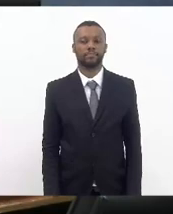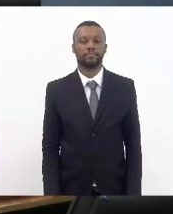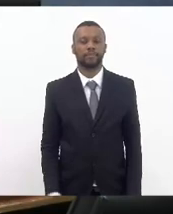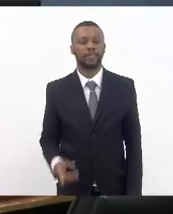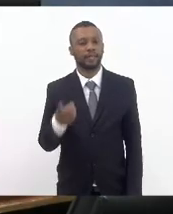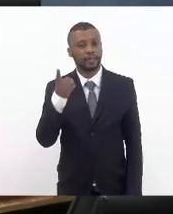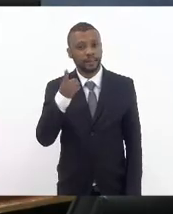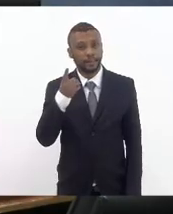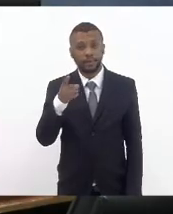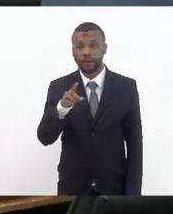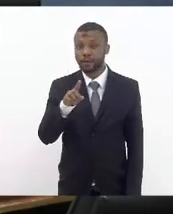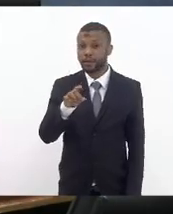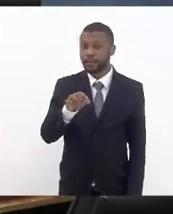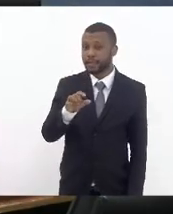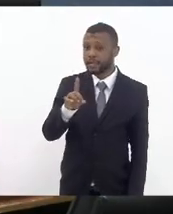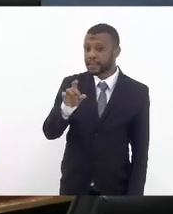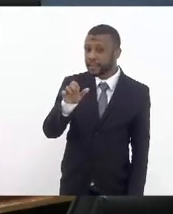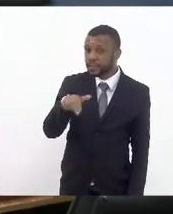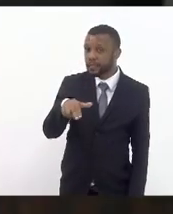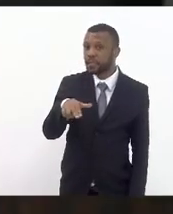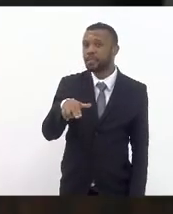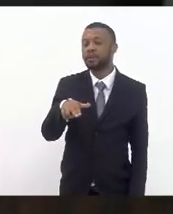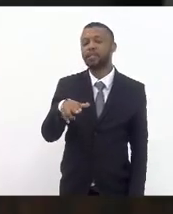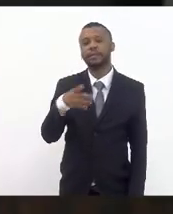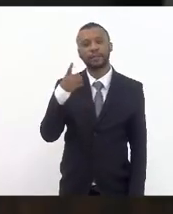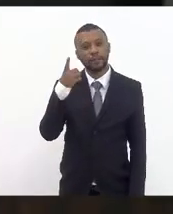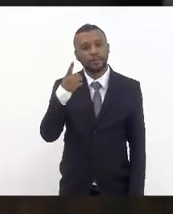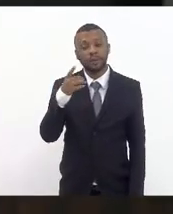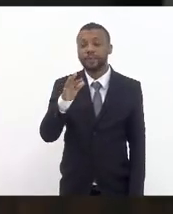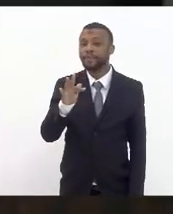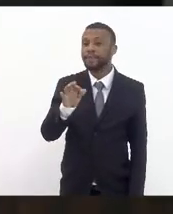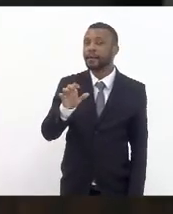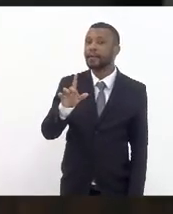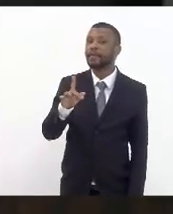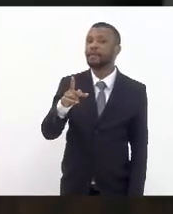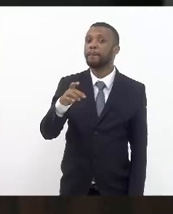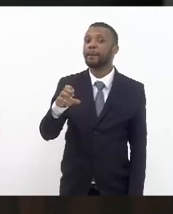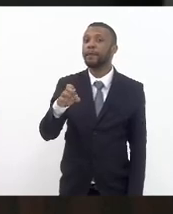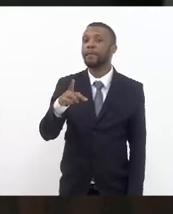Deputada Zeidan, deputado Felipe Pobel, deputado Felipe Pobel, deputado Anderson Moraes.